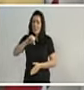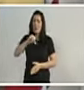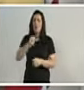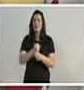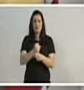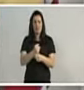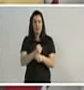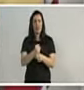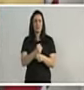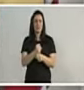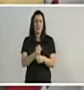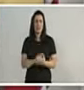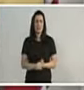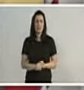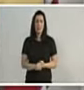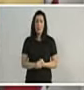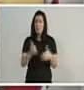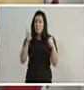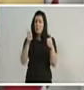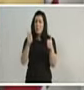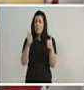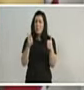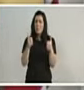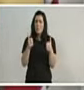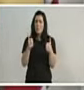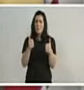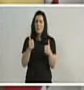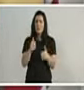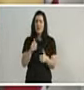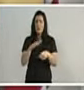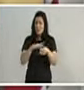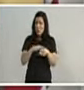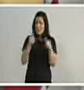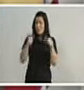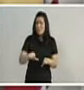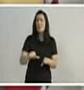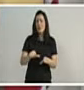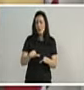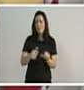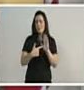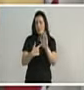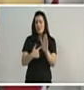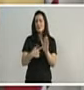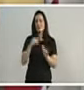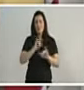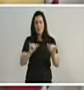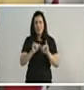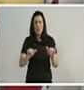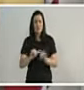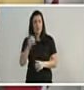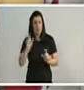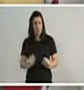ultrapassado apenas pelos óbitos por causas externas os sintomas do câncer dos cânceres infanto